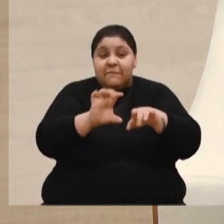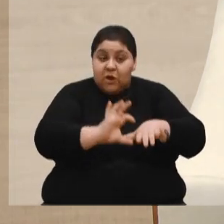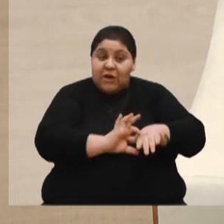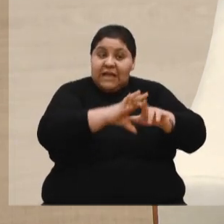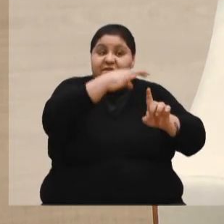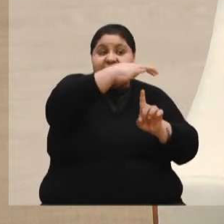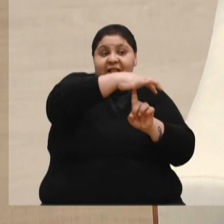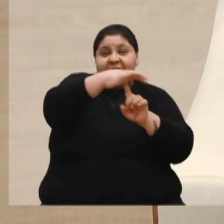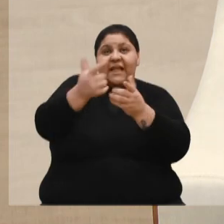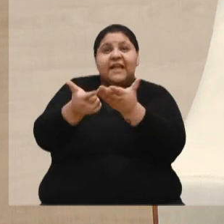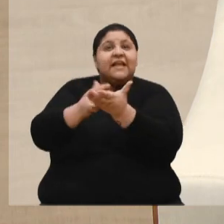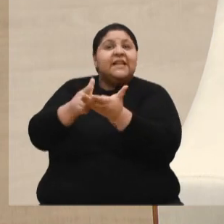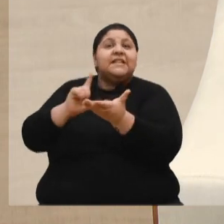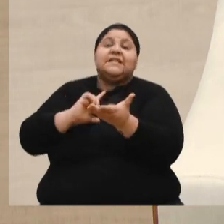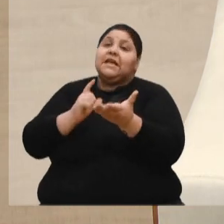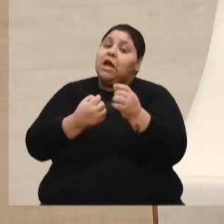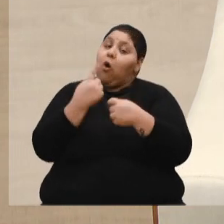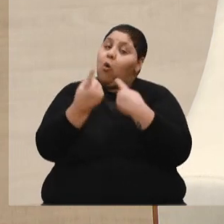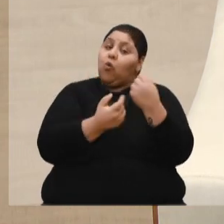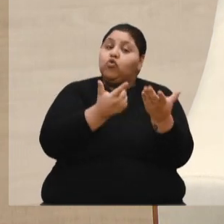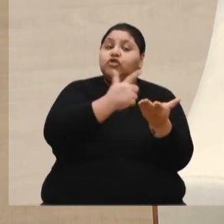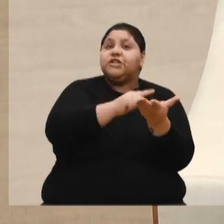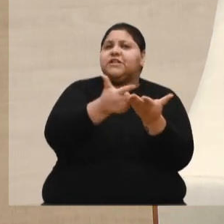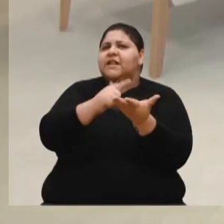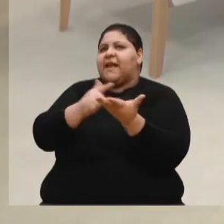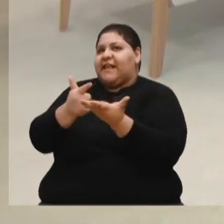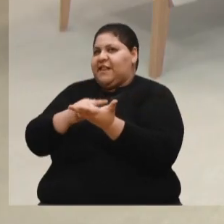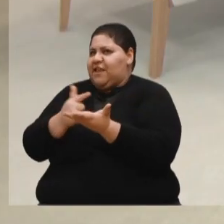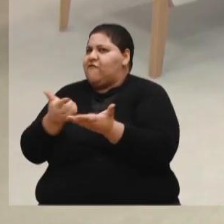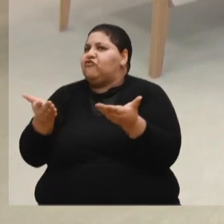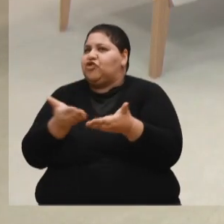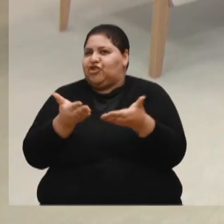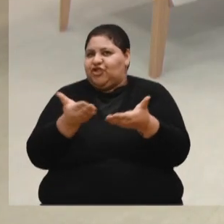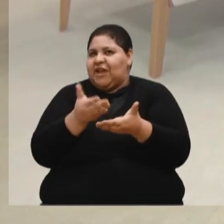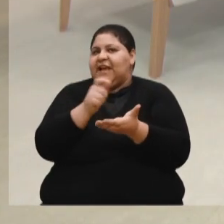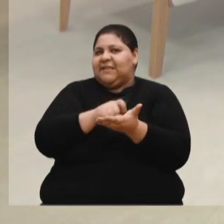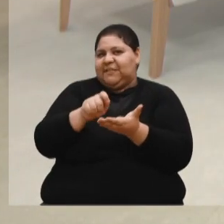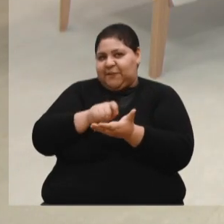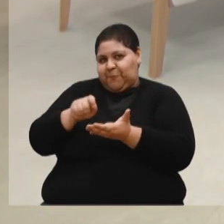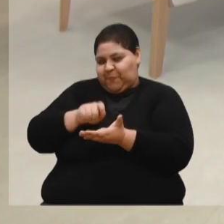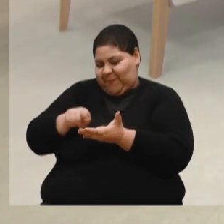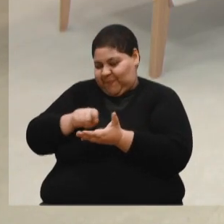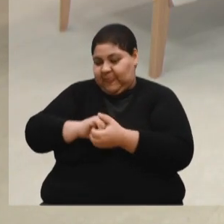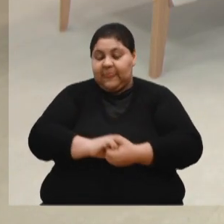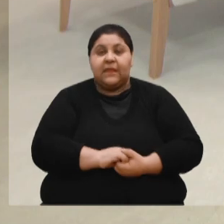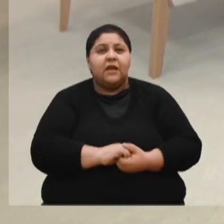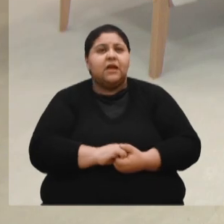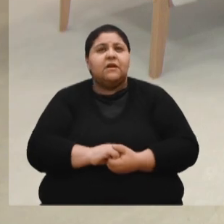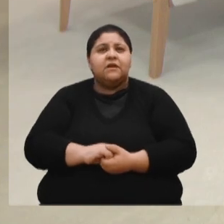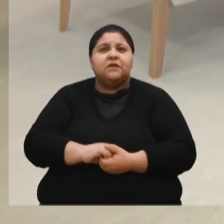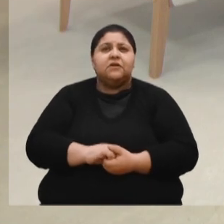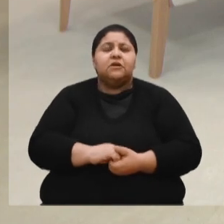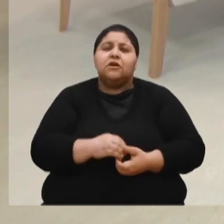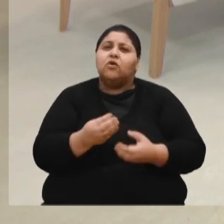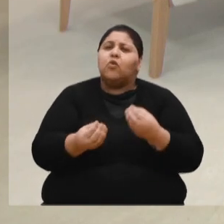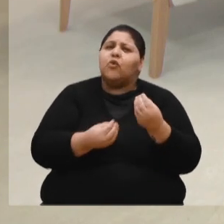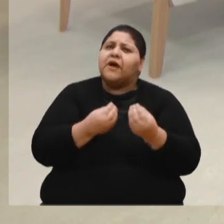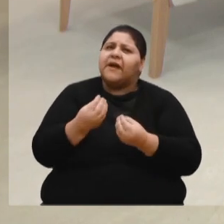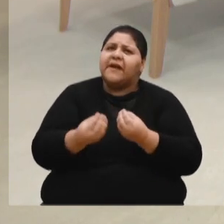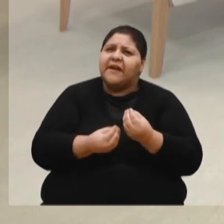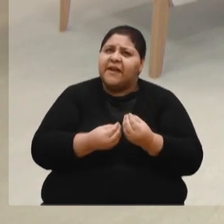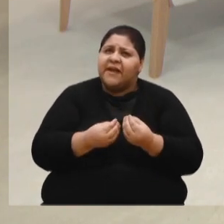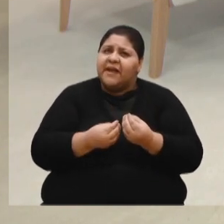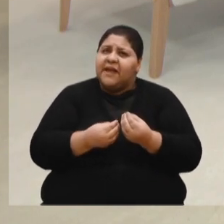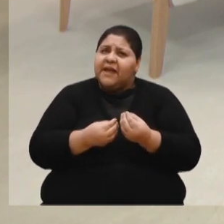do Livro e já tem algumas obras já na sua bagagem. E aqui tem tua história um pouco,